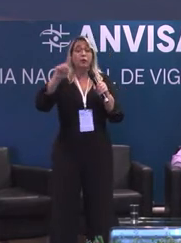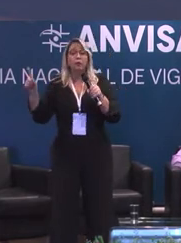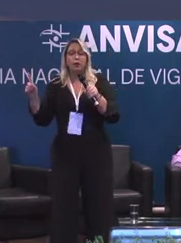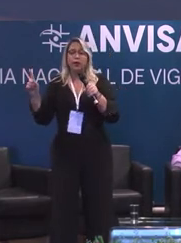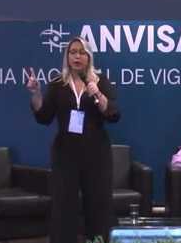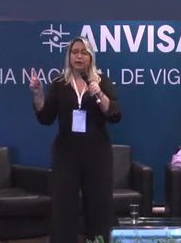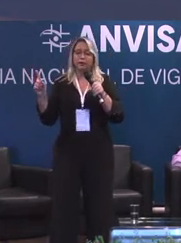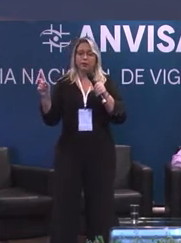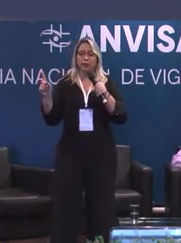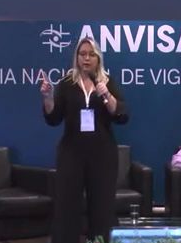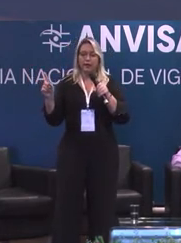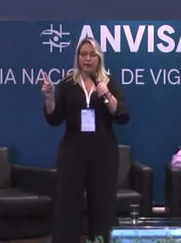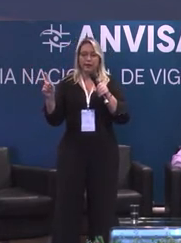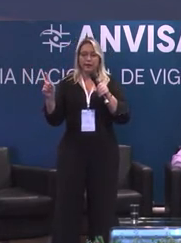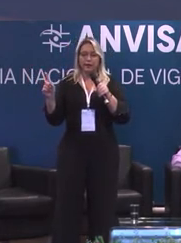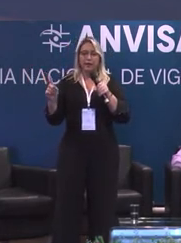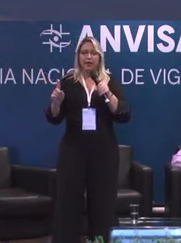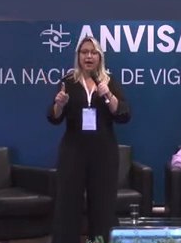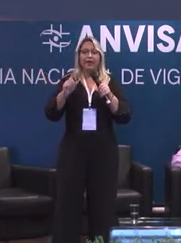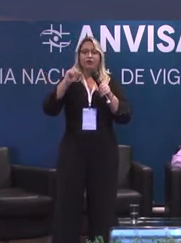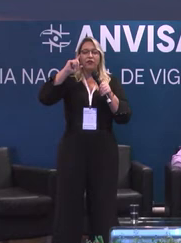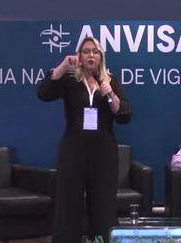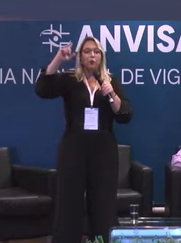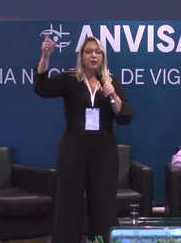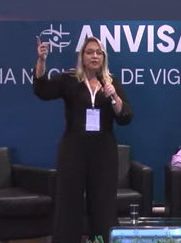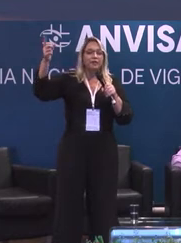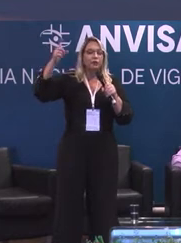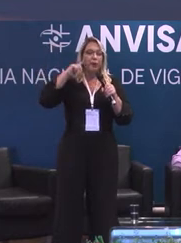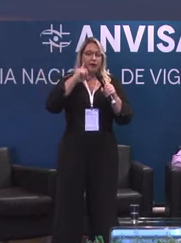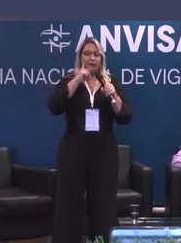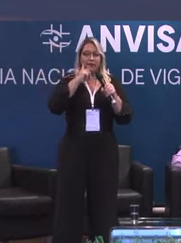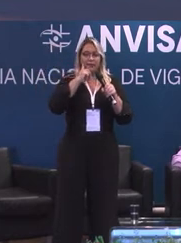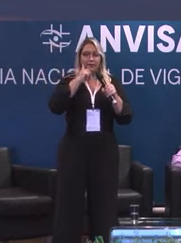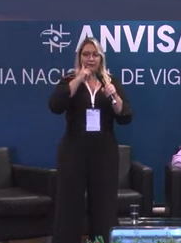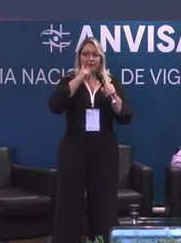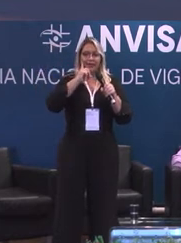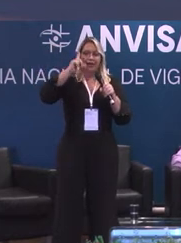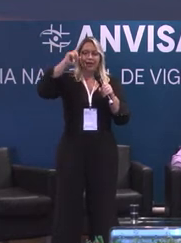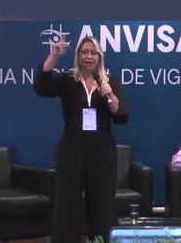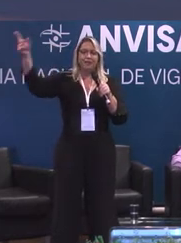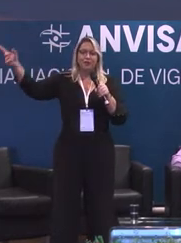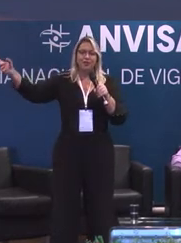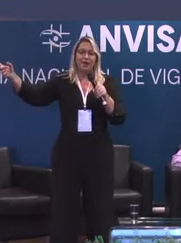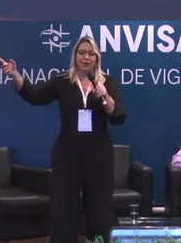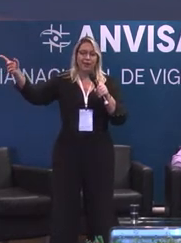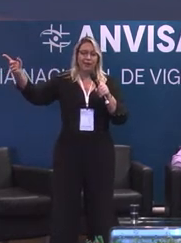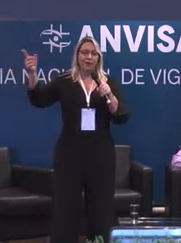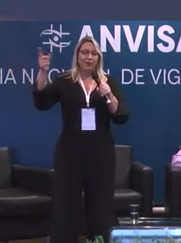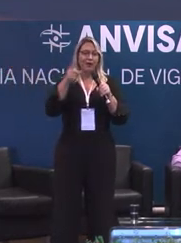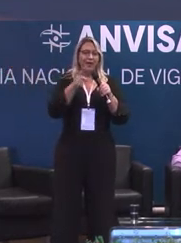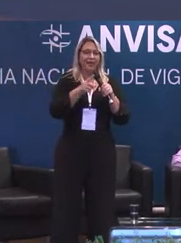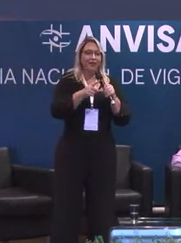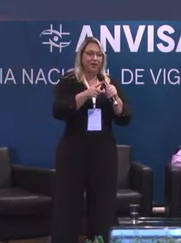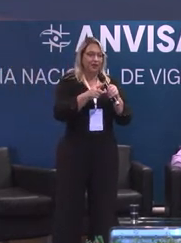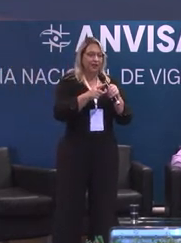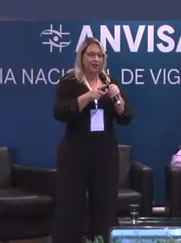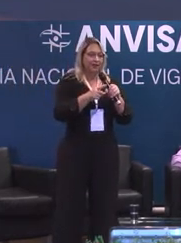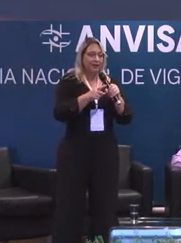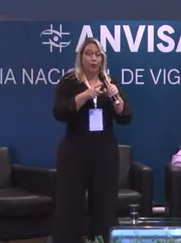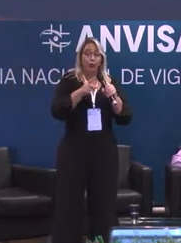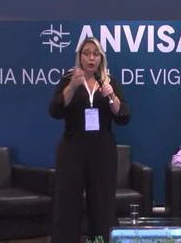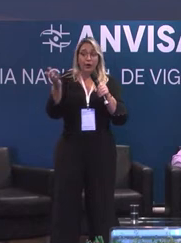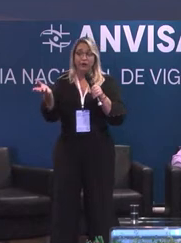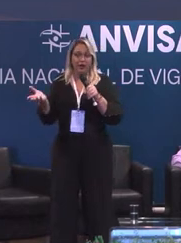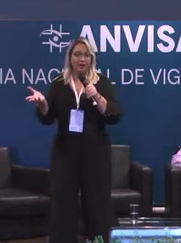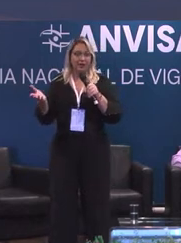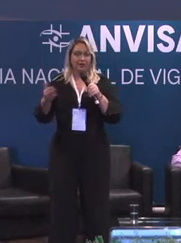nenhuma correlação com o LACEN. E aí eu já fico pensando, e o PAS? E a análise fiscal? Como é que era feita? Ou não